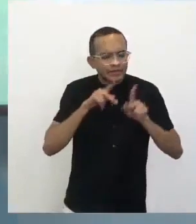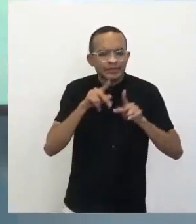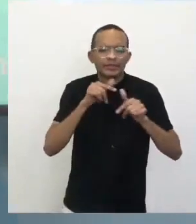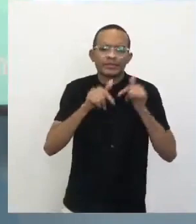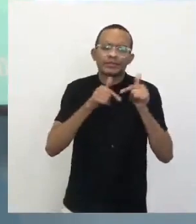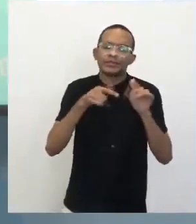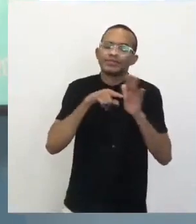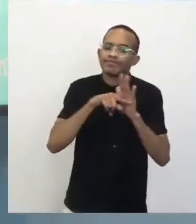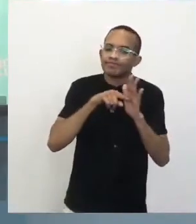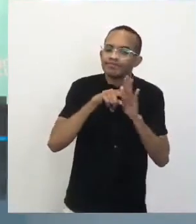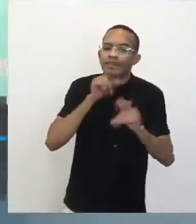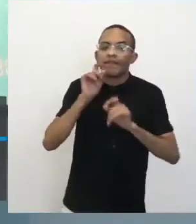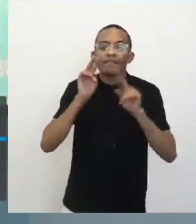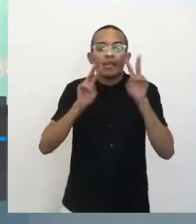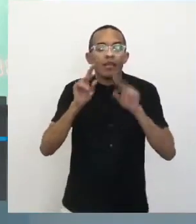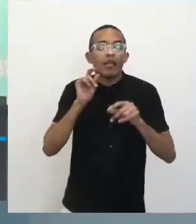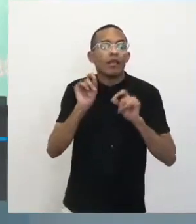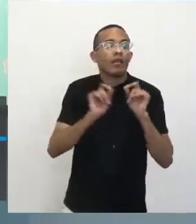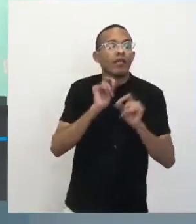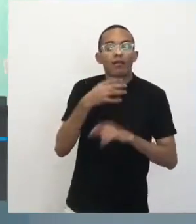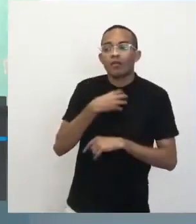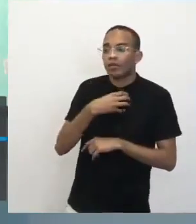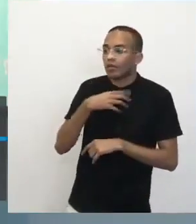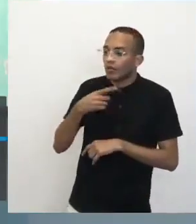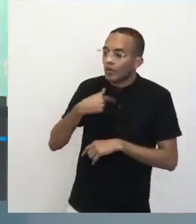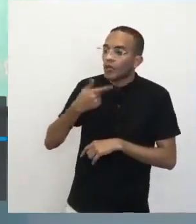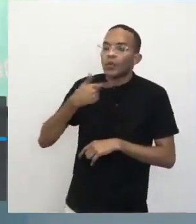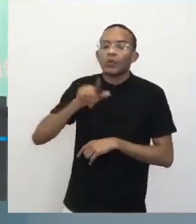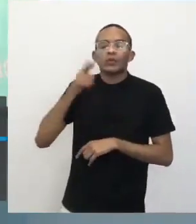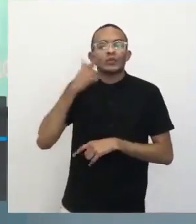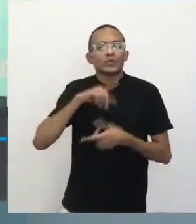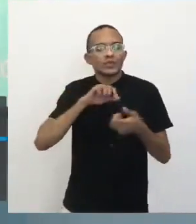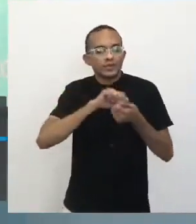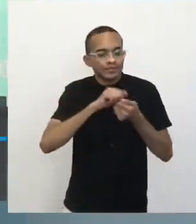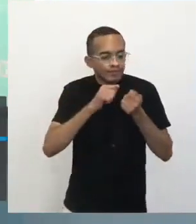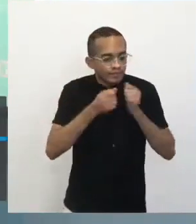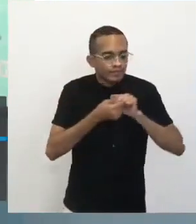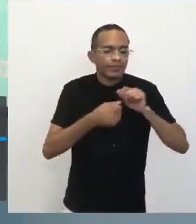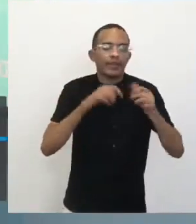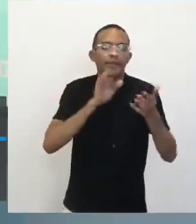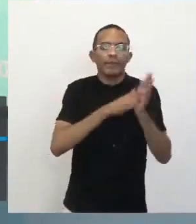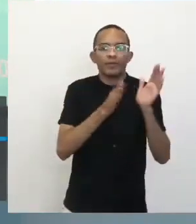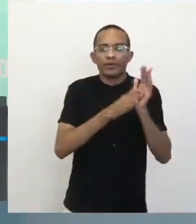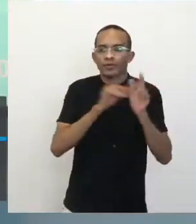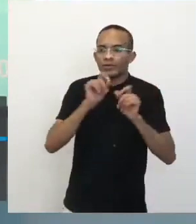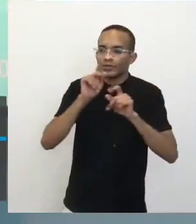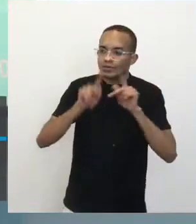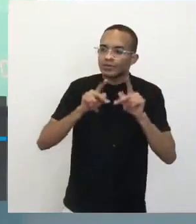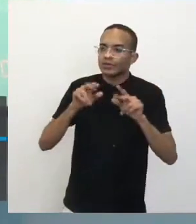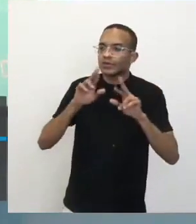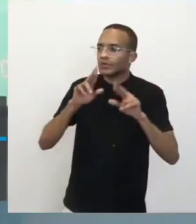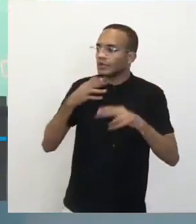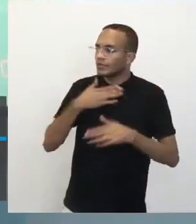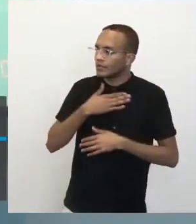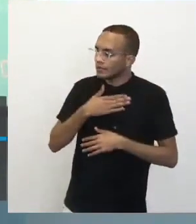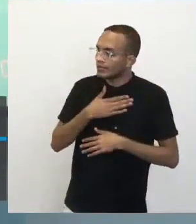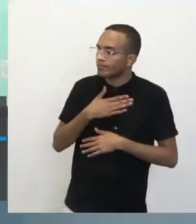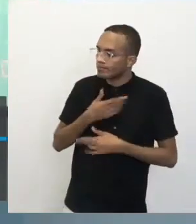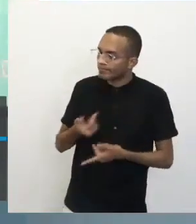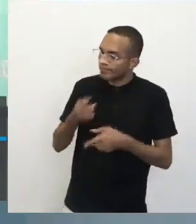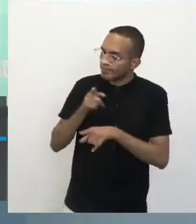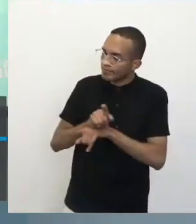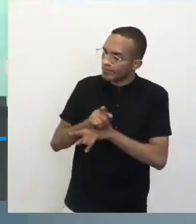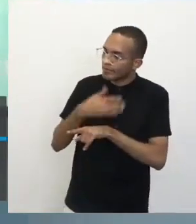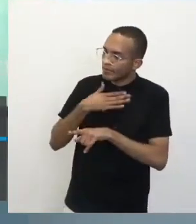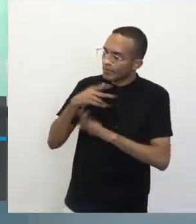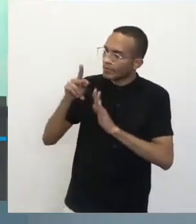pesquisa, tá? Para ver de que forma eu vou conseguir adequar a minha proposta ao que o meu público espera de mim. Do contrário, né, gente,